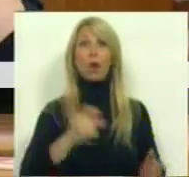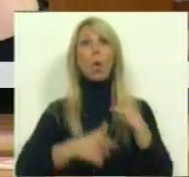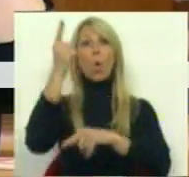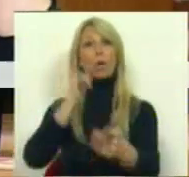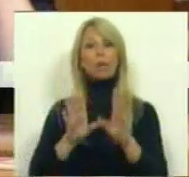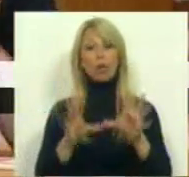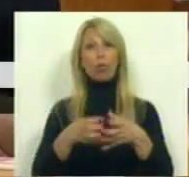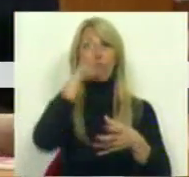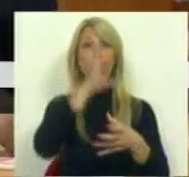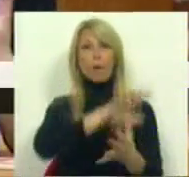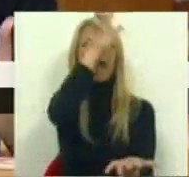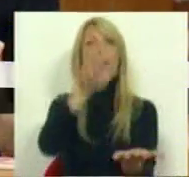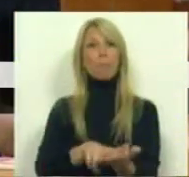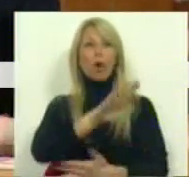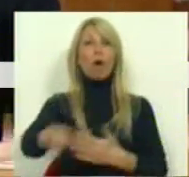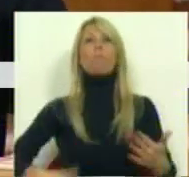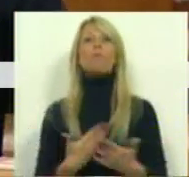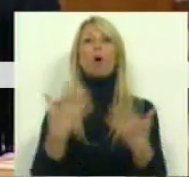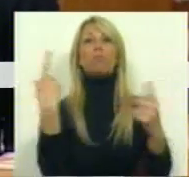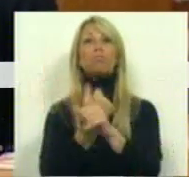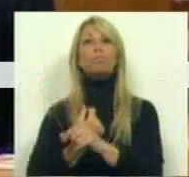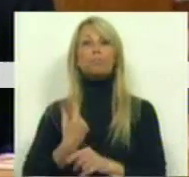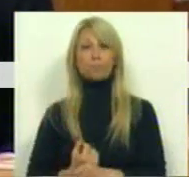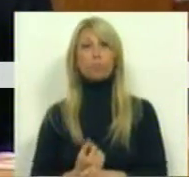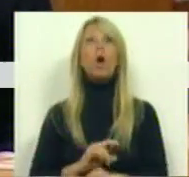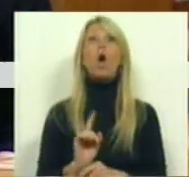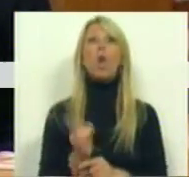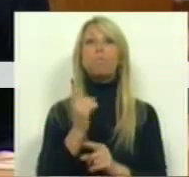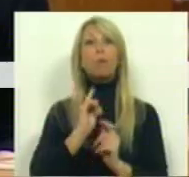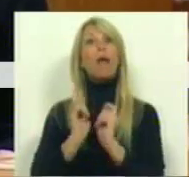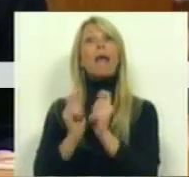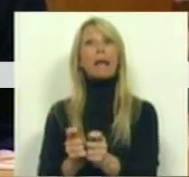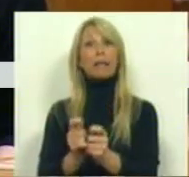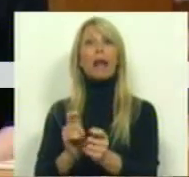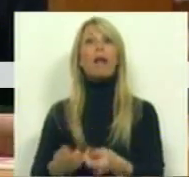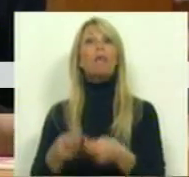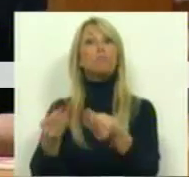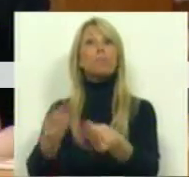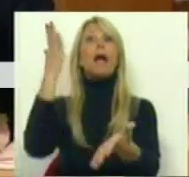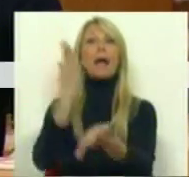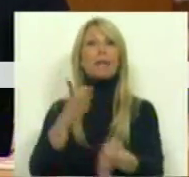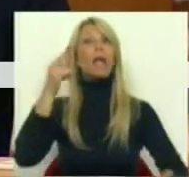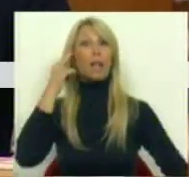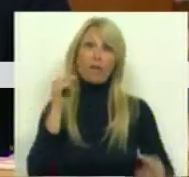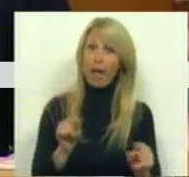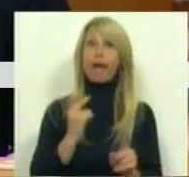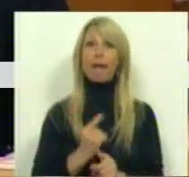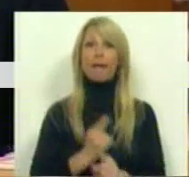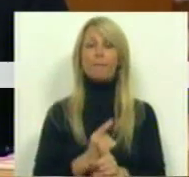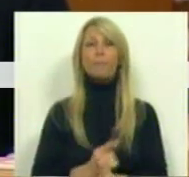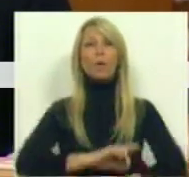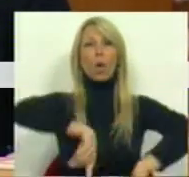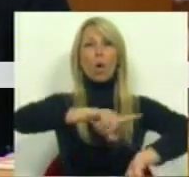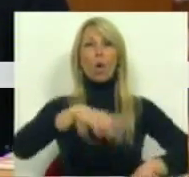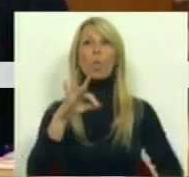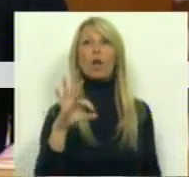de Ministros e as propostas de aquisição terão que ser entregues até quinta-feira. Isso mesmo, é mesmo assim. 48